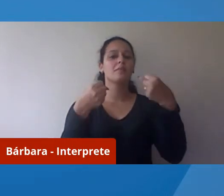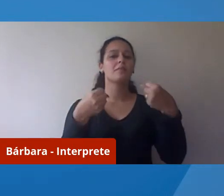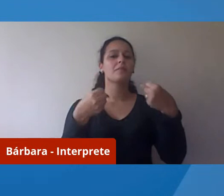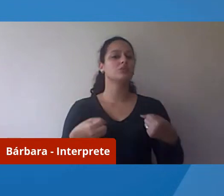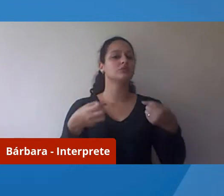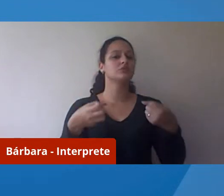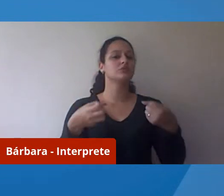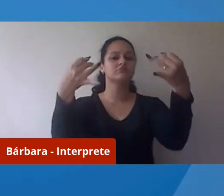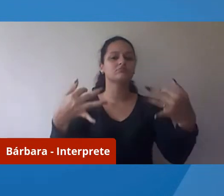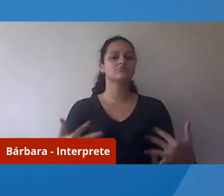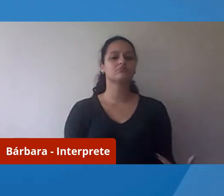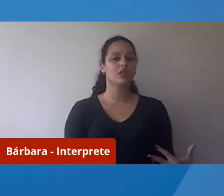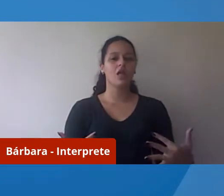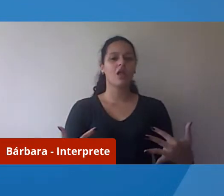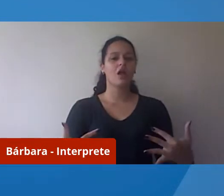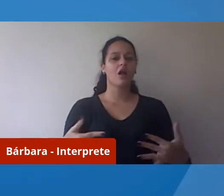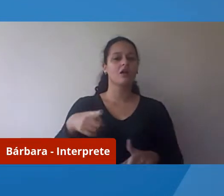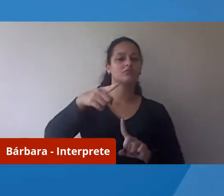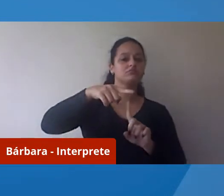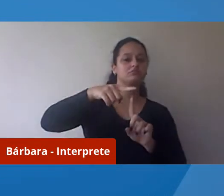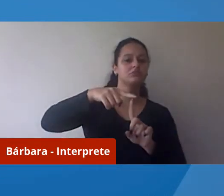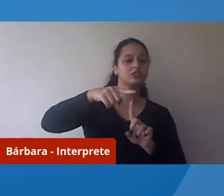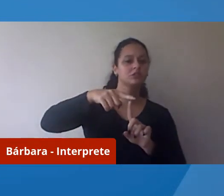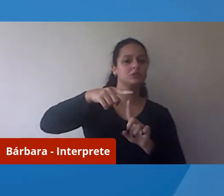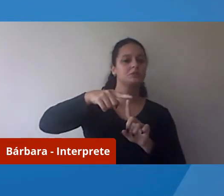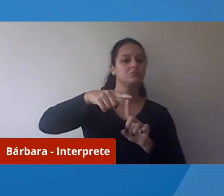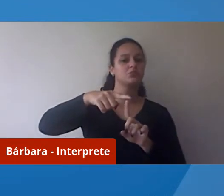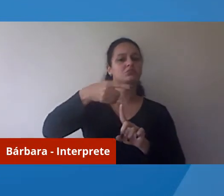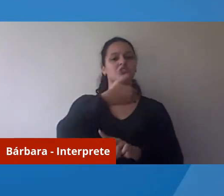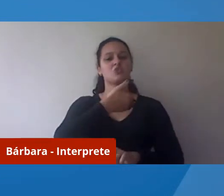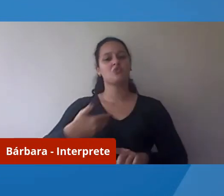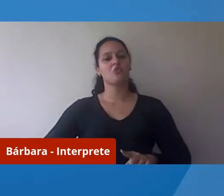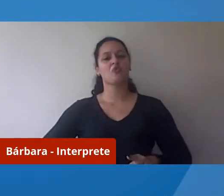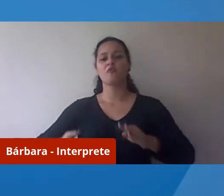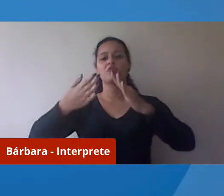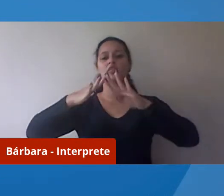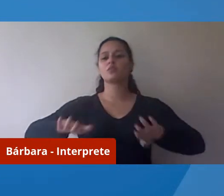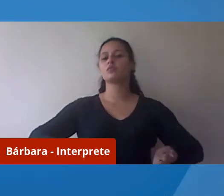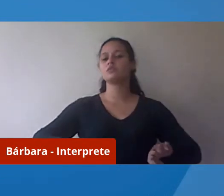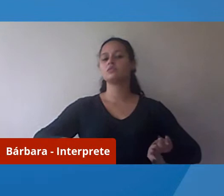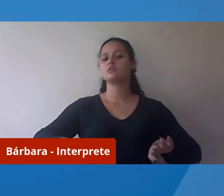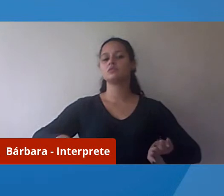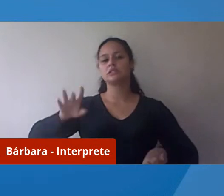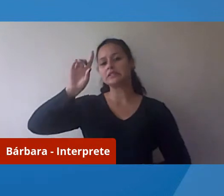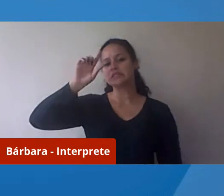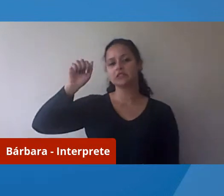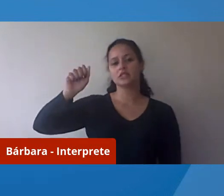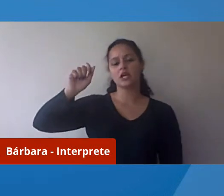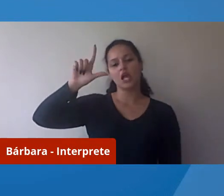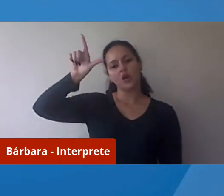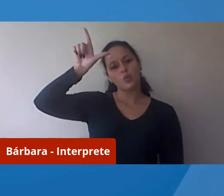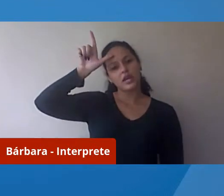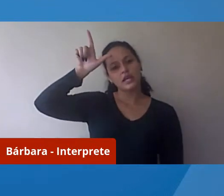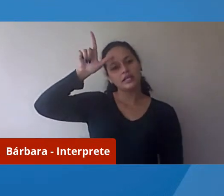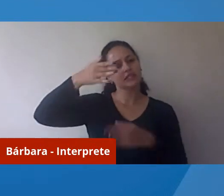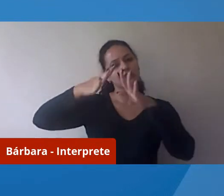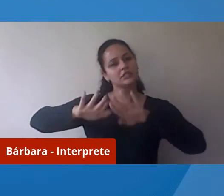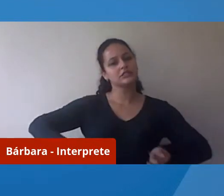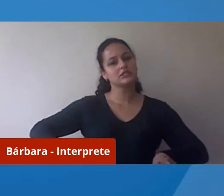de governo, esse tipo de regime, esse tipo de líderes? Não é? Bom, aí há uma discussão.